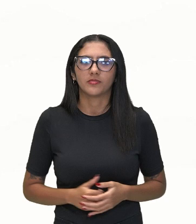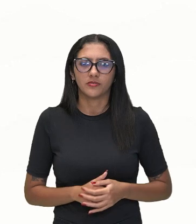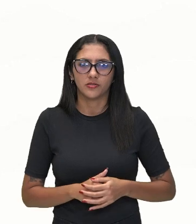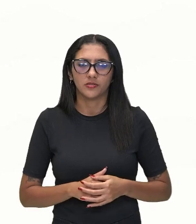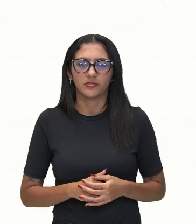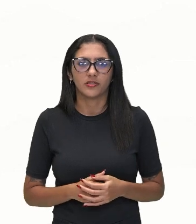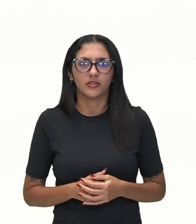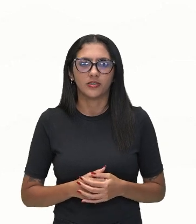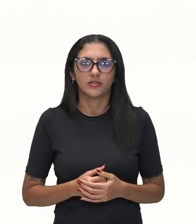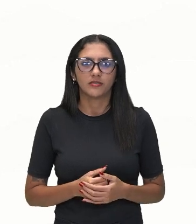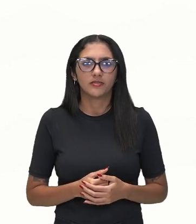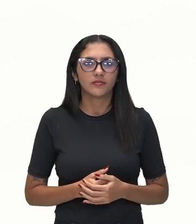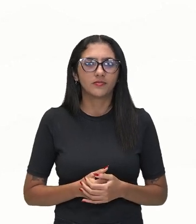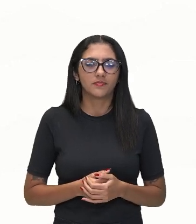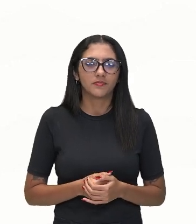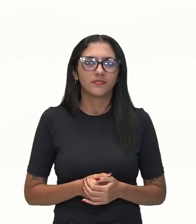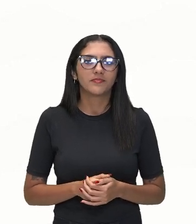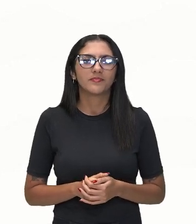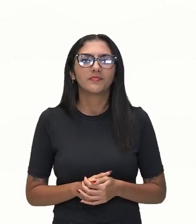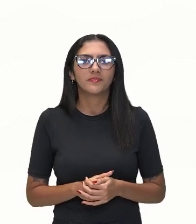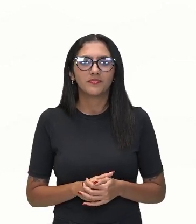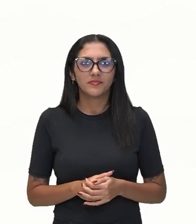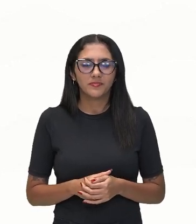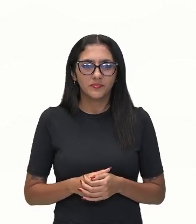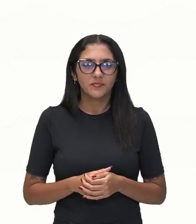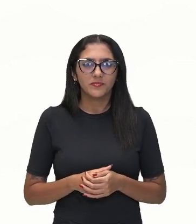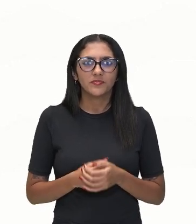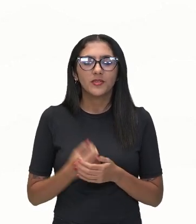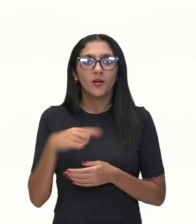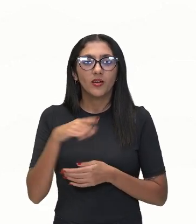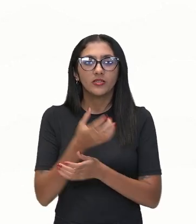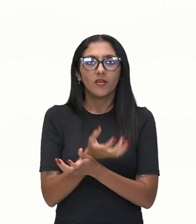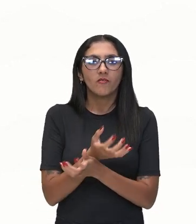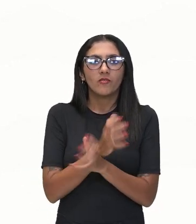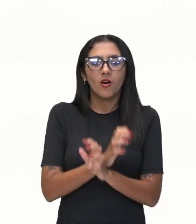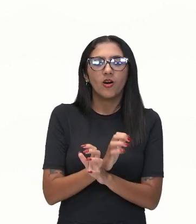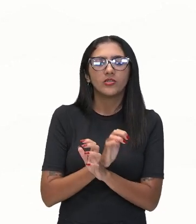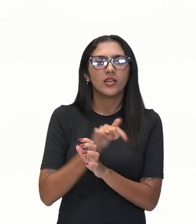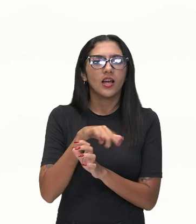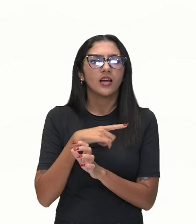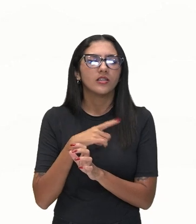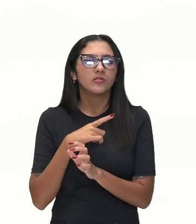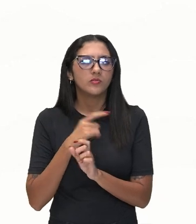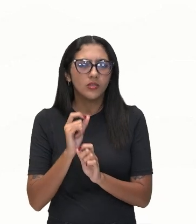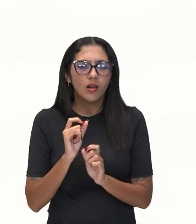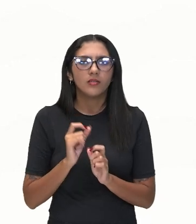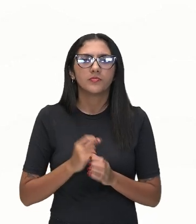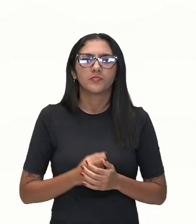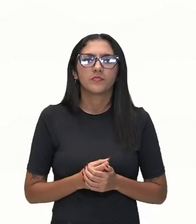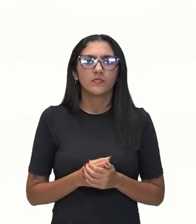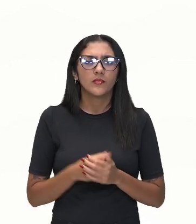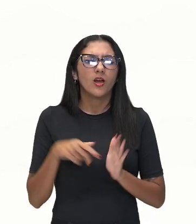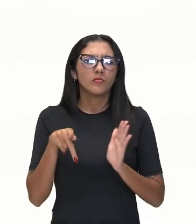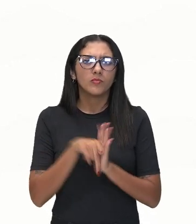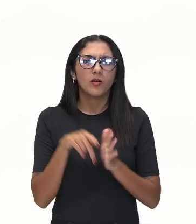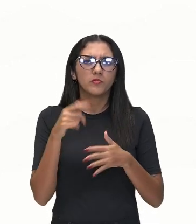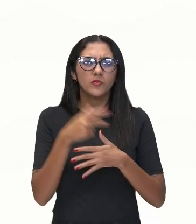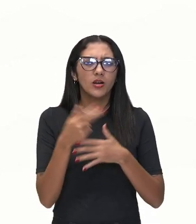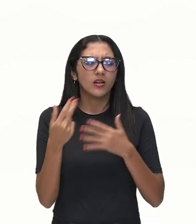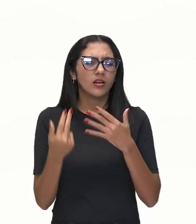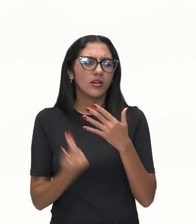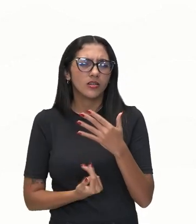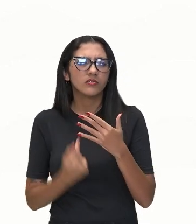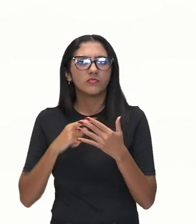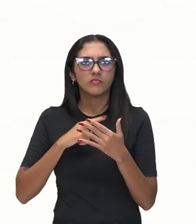palavra fósseis, que eram aqueles indivíduos daquelas espécies que ao longo